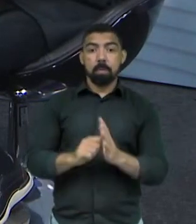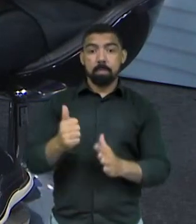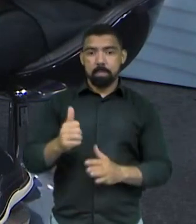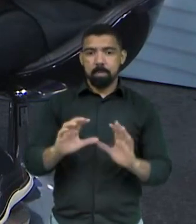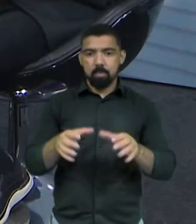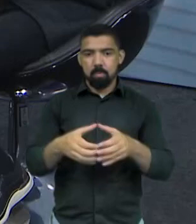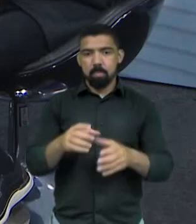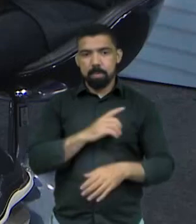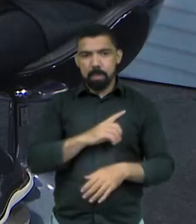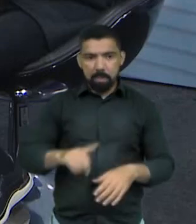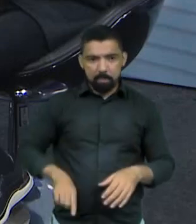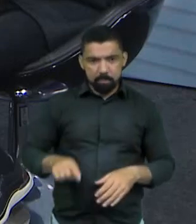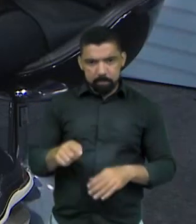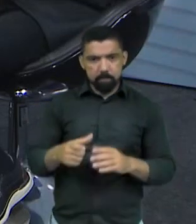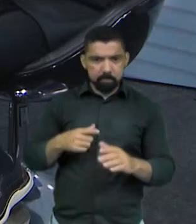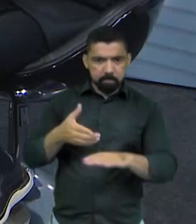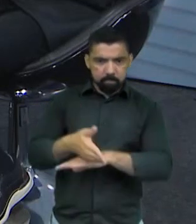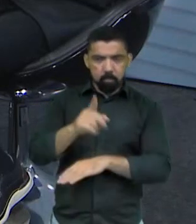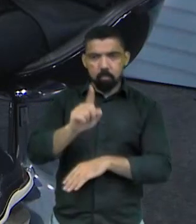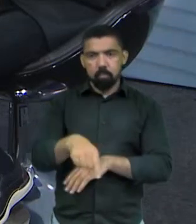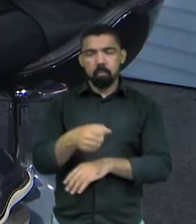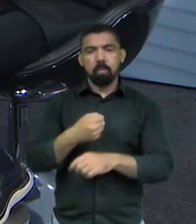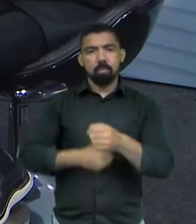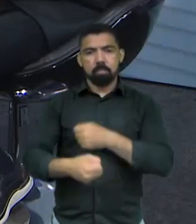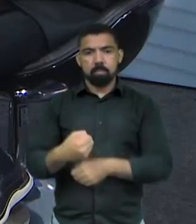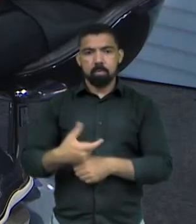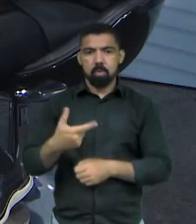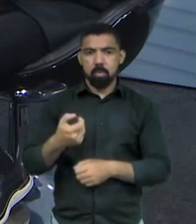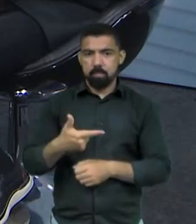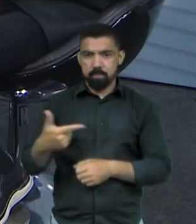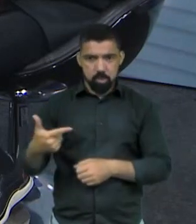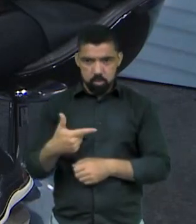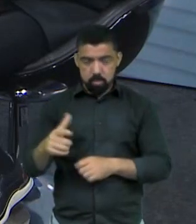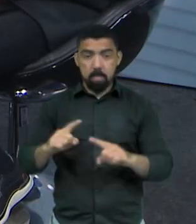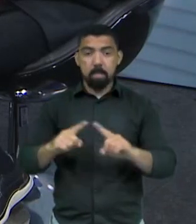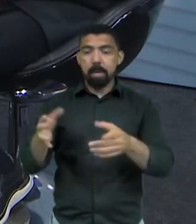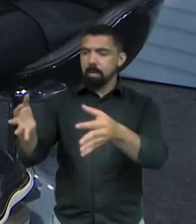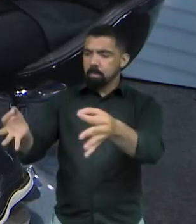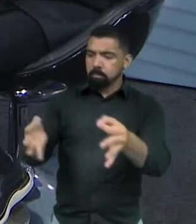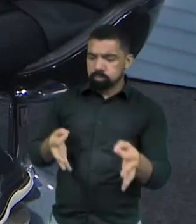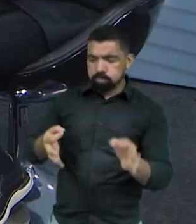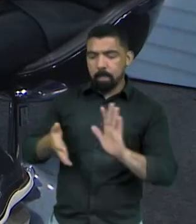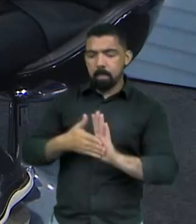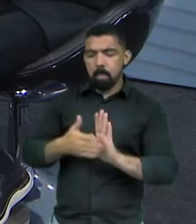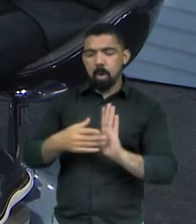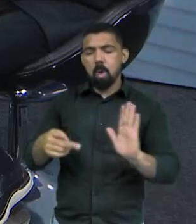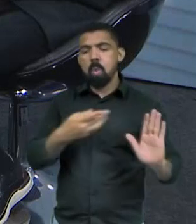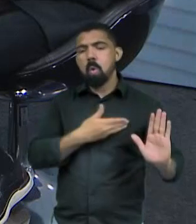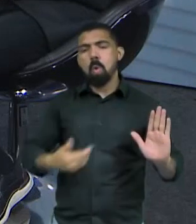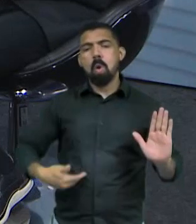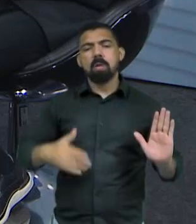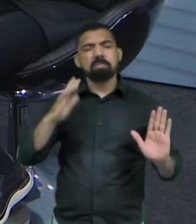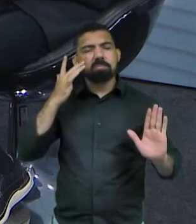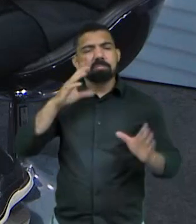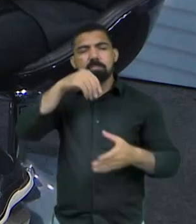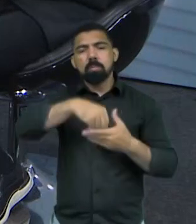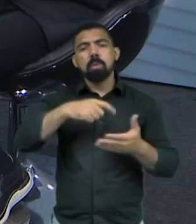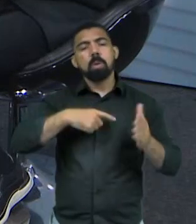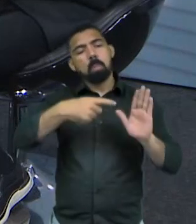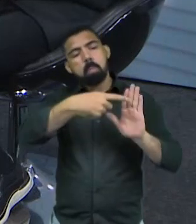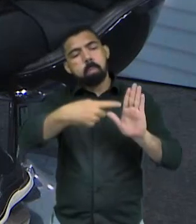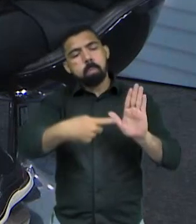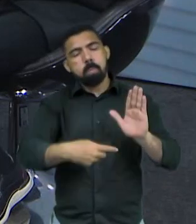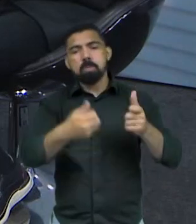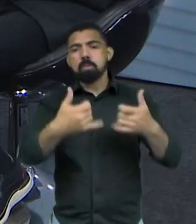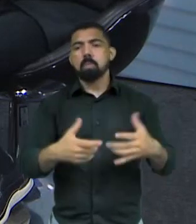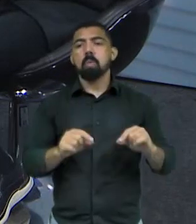outubro de 2022. O que vem nessa minuta, o Paula e Júlio? É um